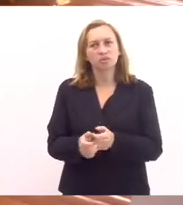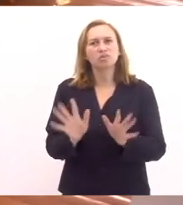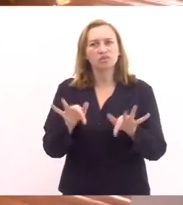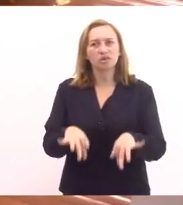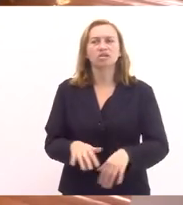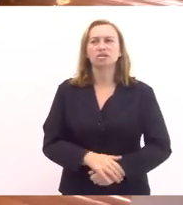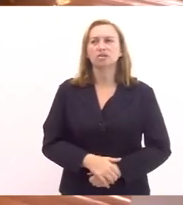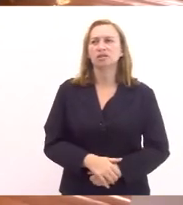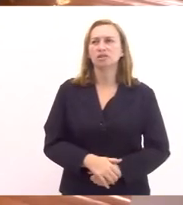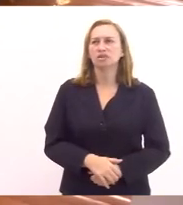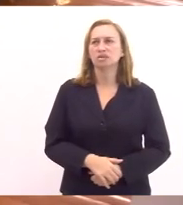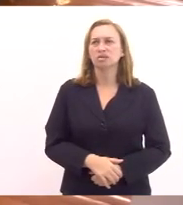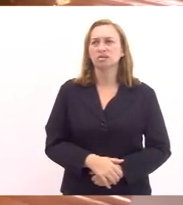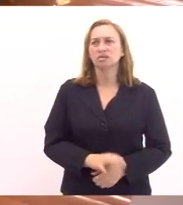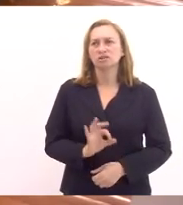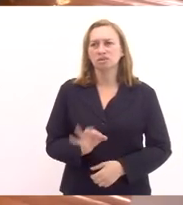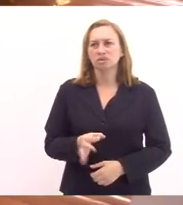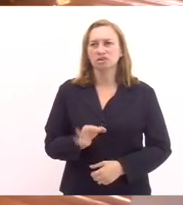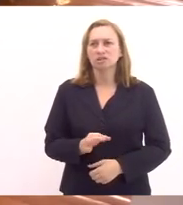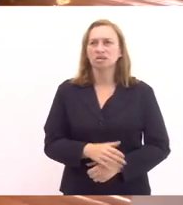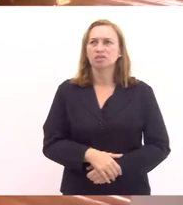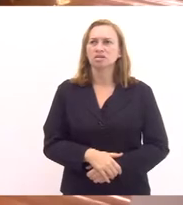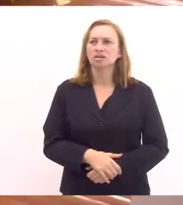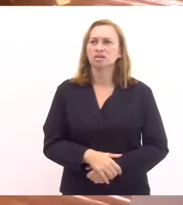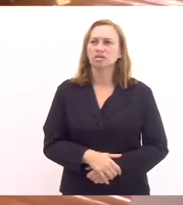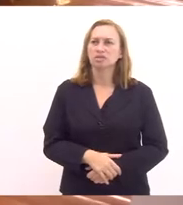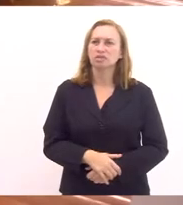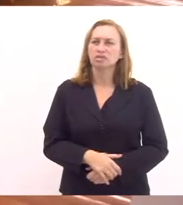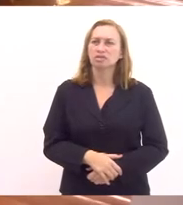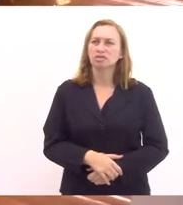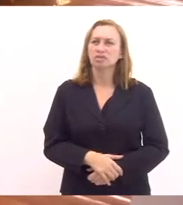o final Claro claro